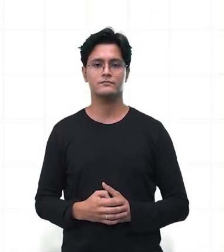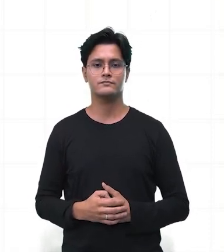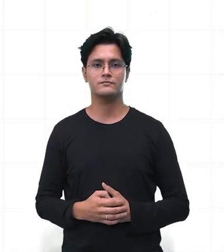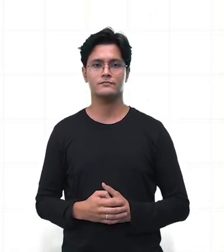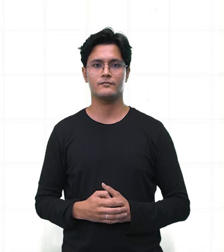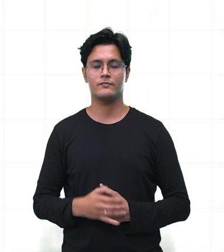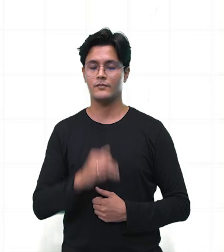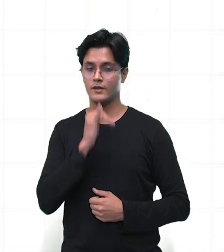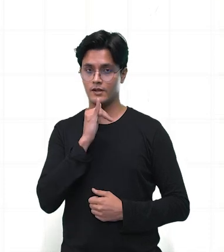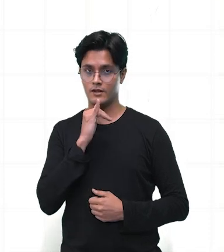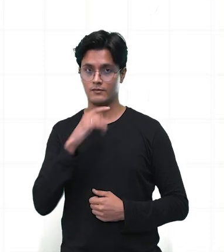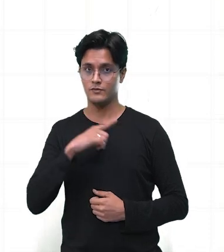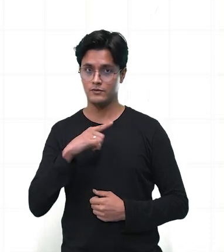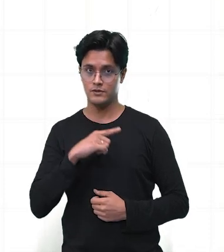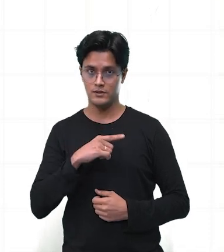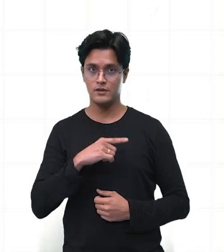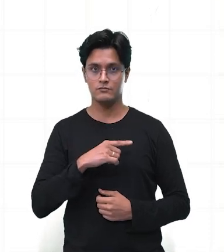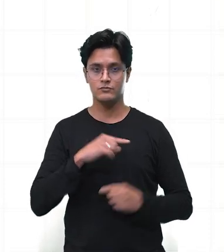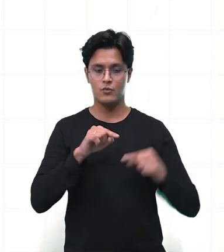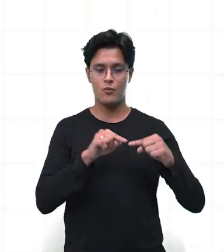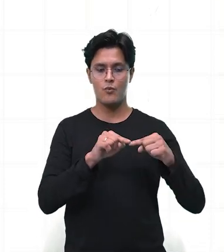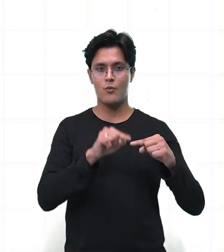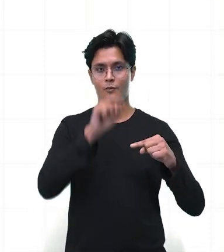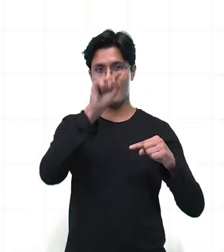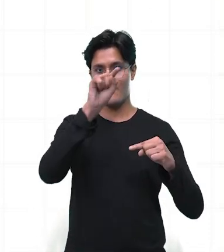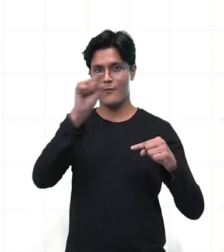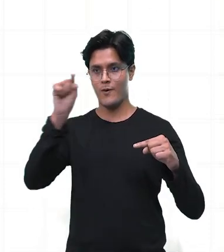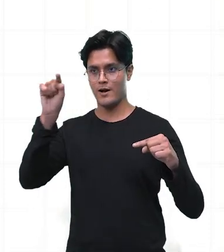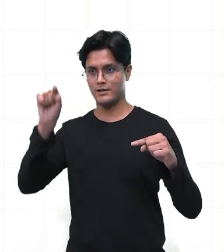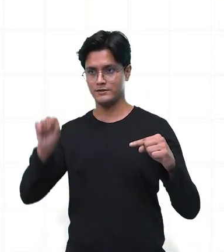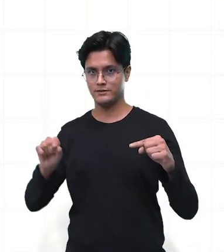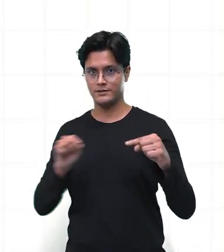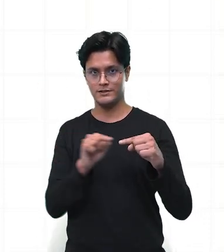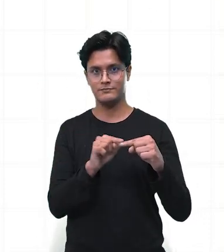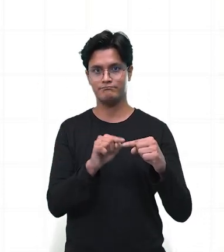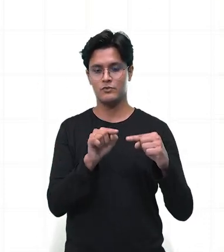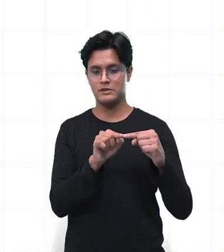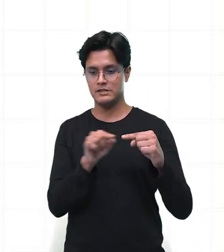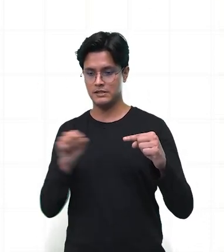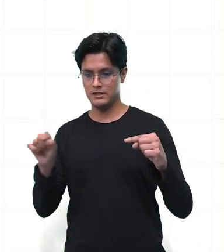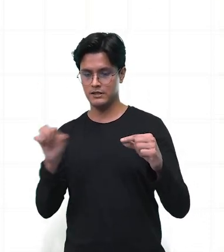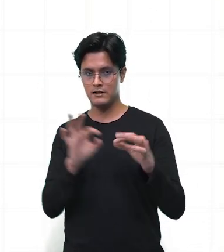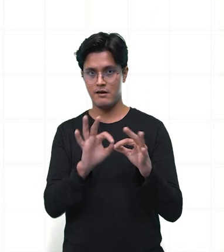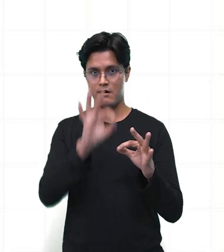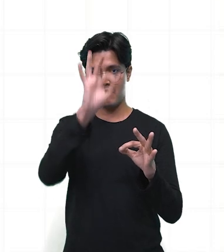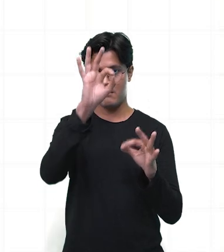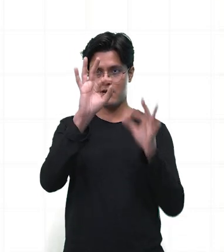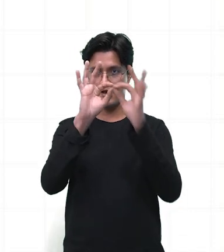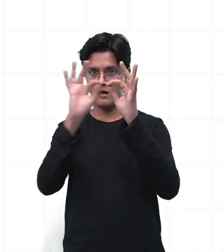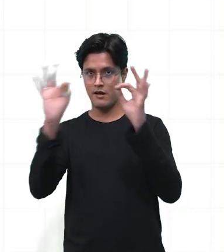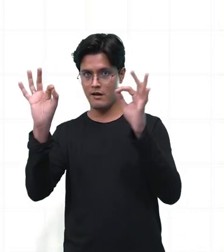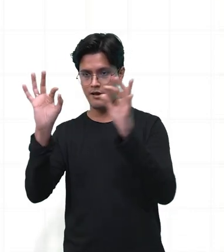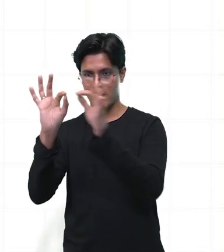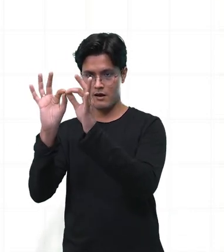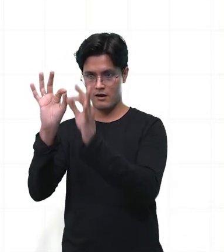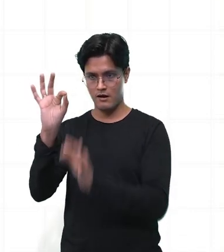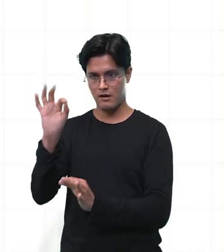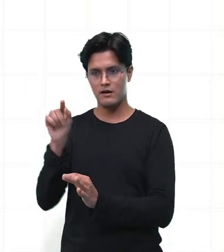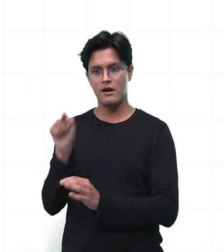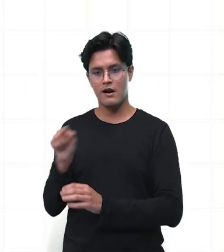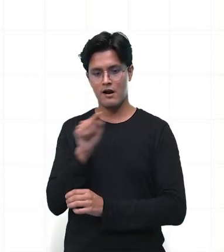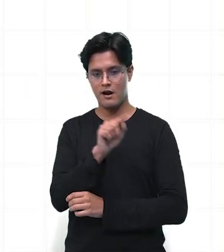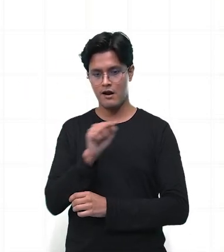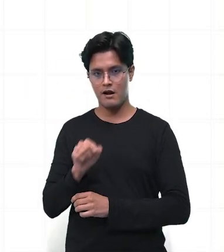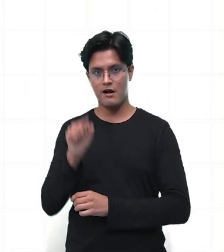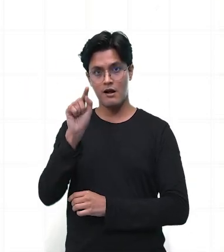o nosso quadrado, né? E cada lado do quadrado vale 6 centímetros.